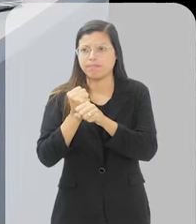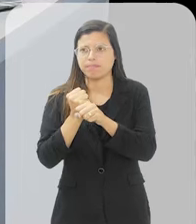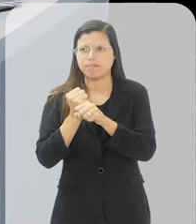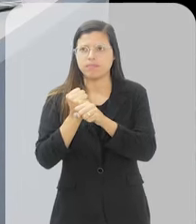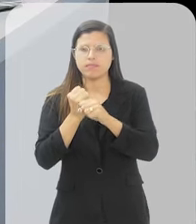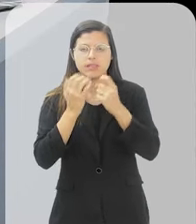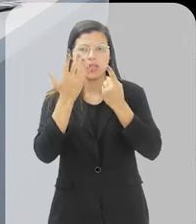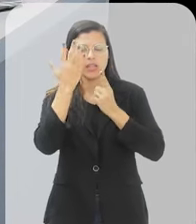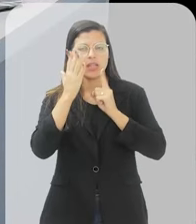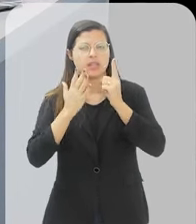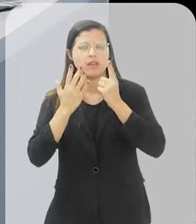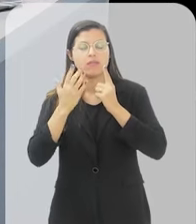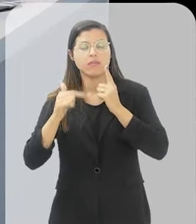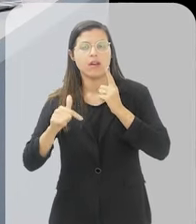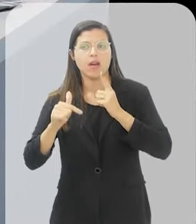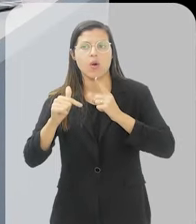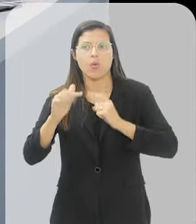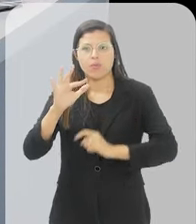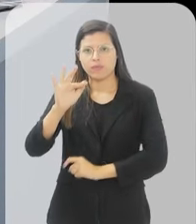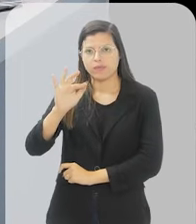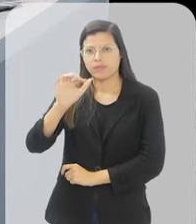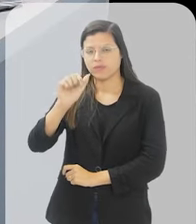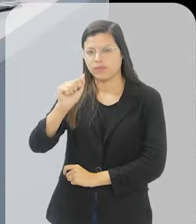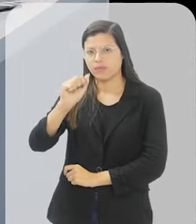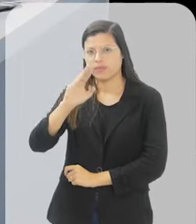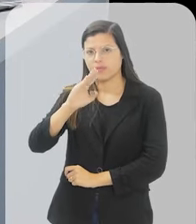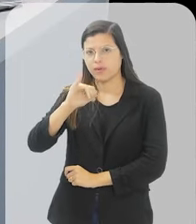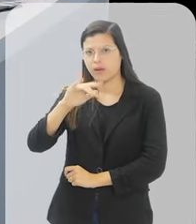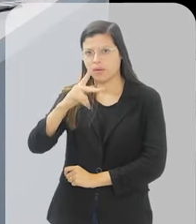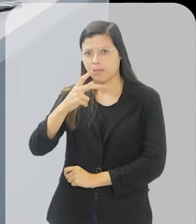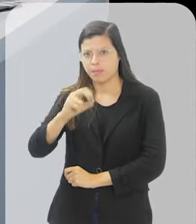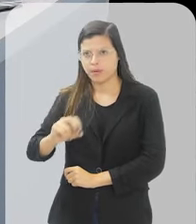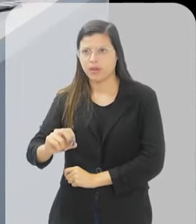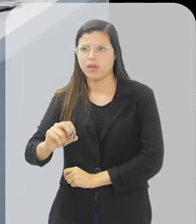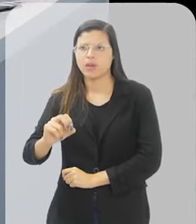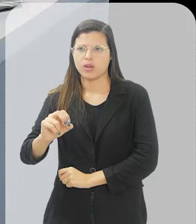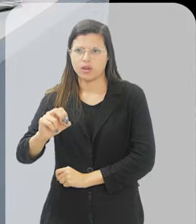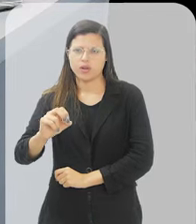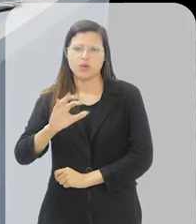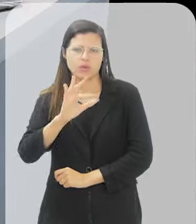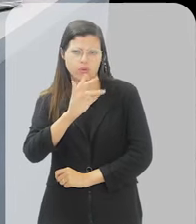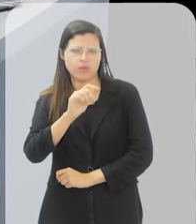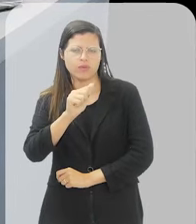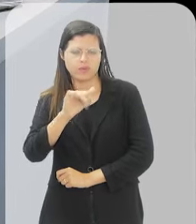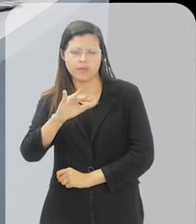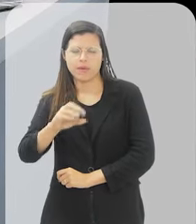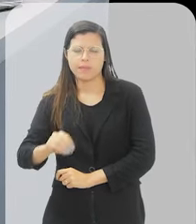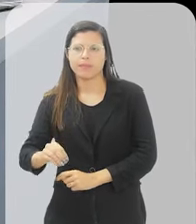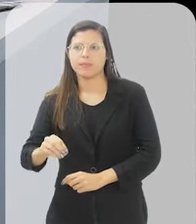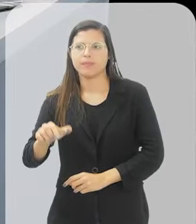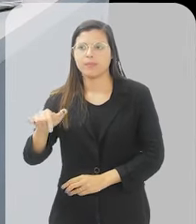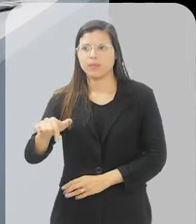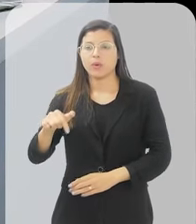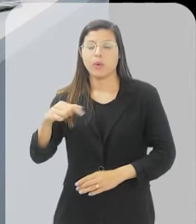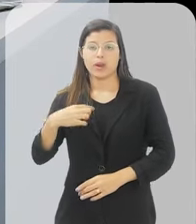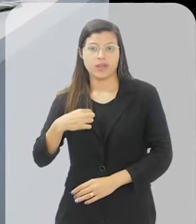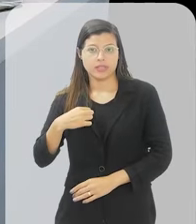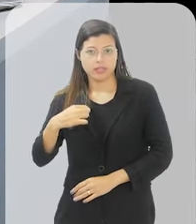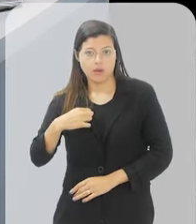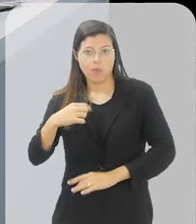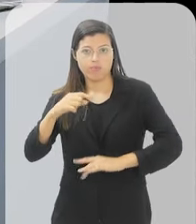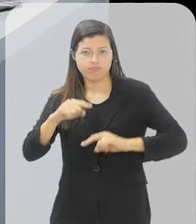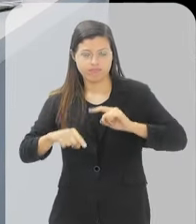carnaval do carnavalesco Fabinho. Fábio Ricardo, nosso Fábio querido Ricardo, amigo, é. né? Aí essa fantasia veio no Abre